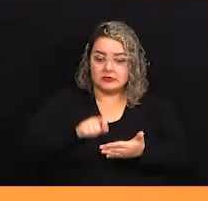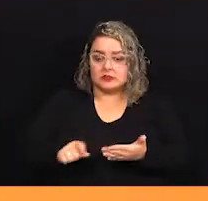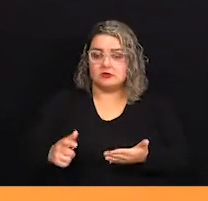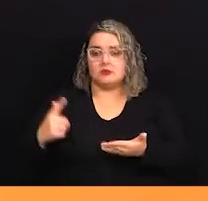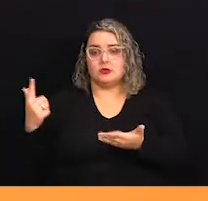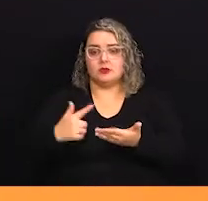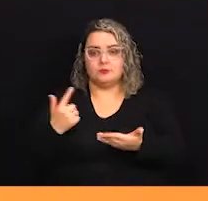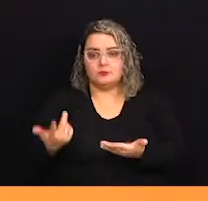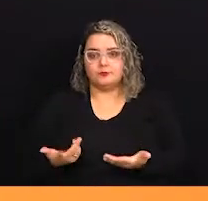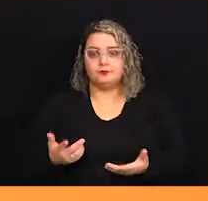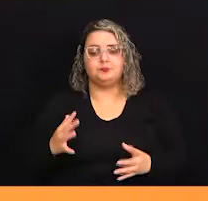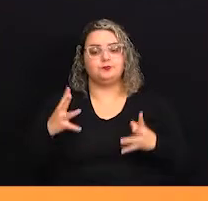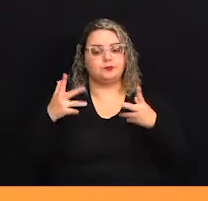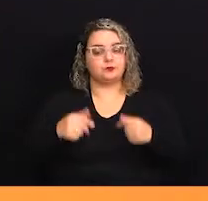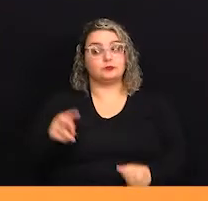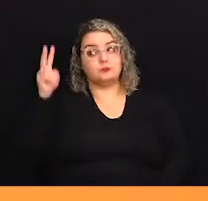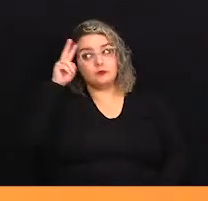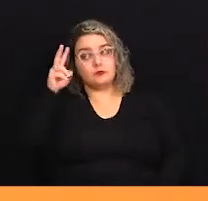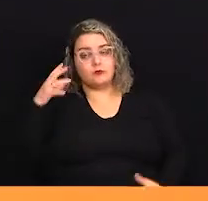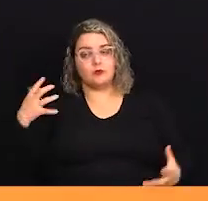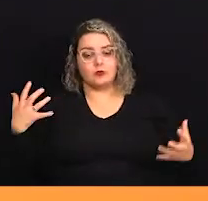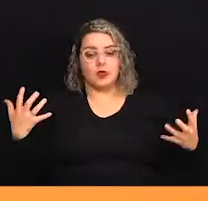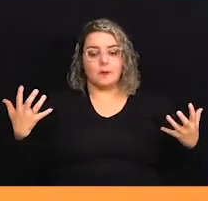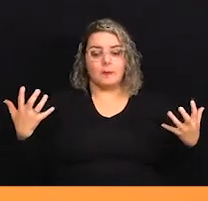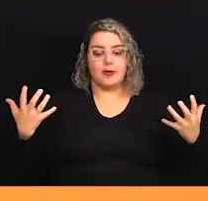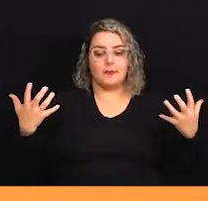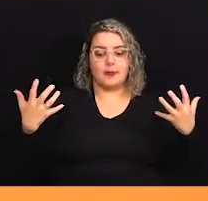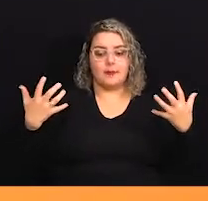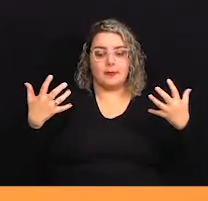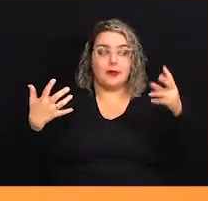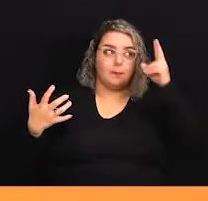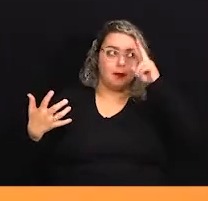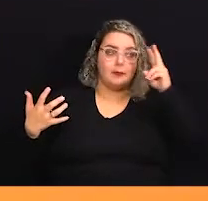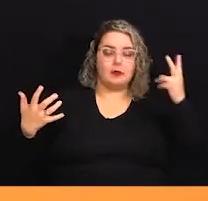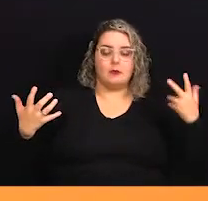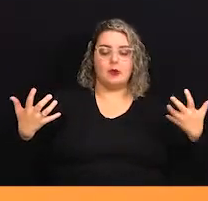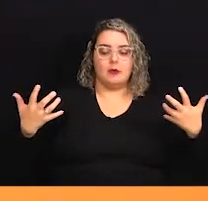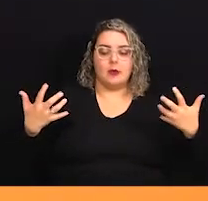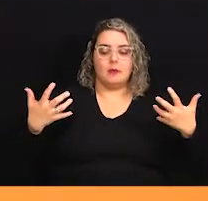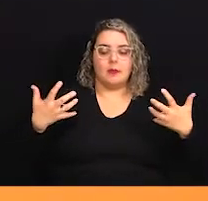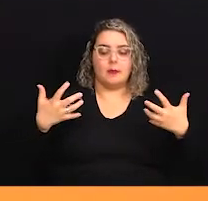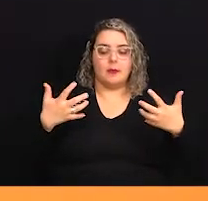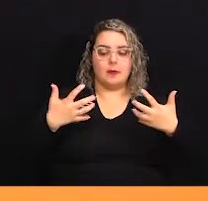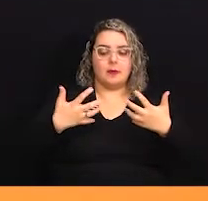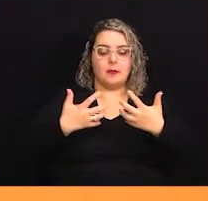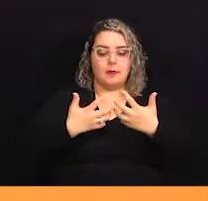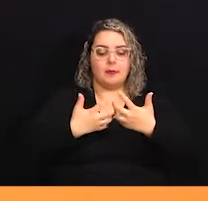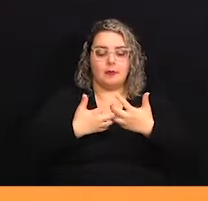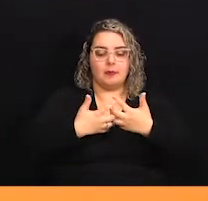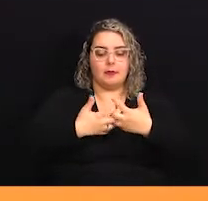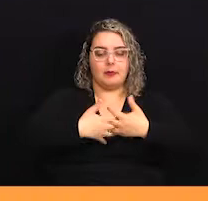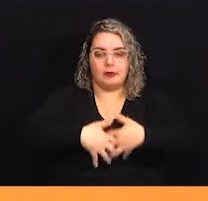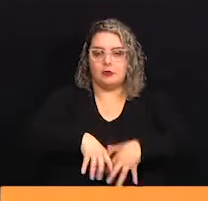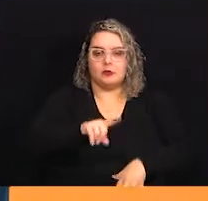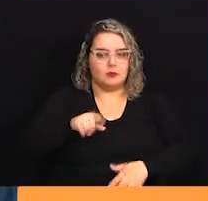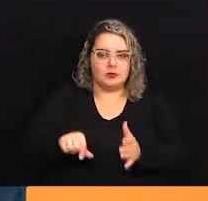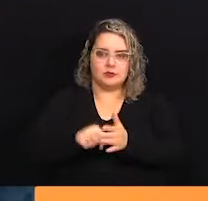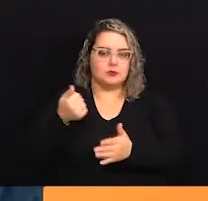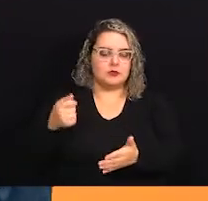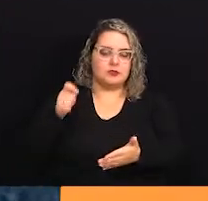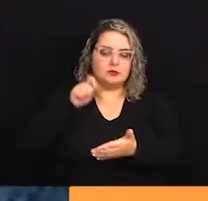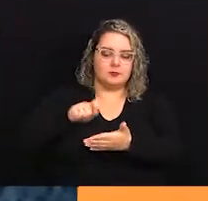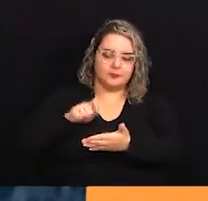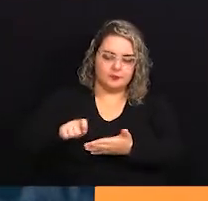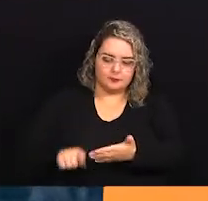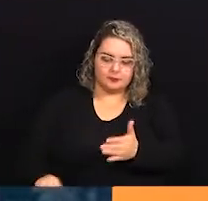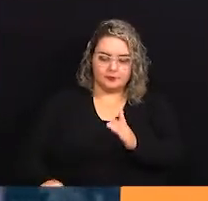e ter que intercalar, fazer todas as histórias se encaixarem, fazendo referências a tudo, é um trabalho um pouco árduo. Então não vai de primeira, você tem que escrever,